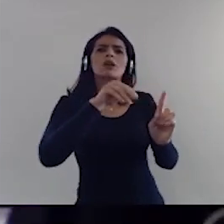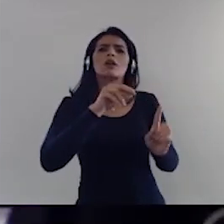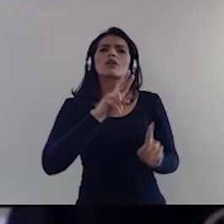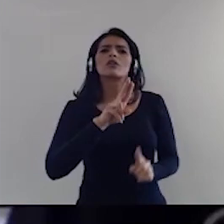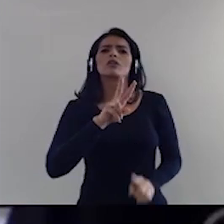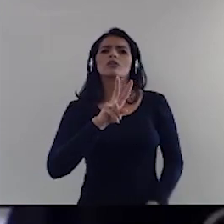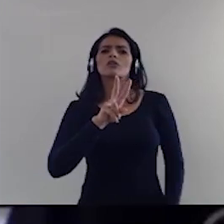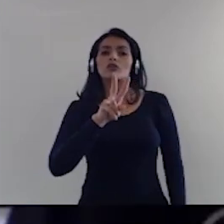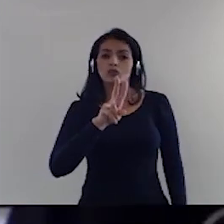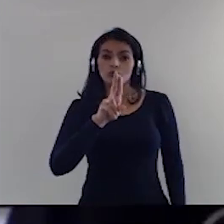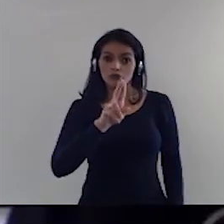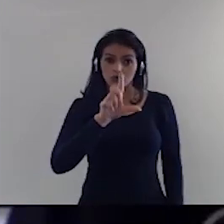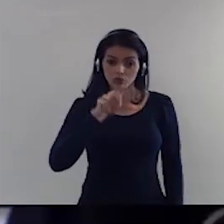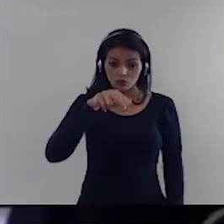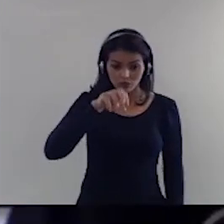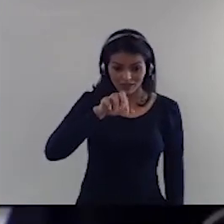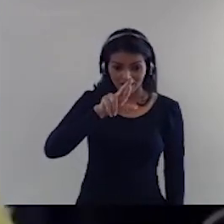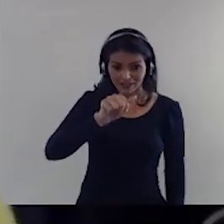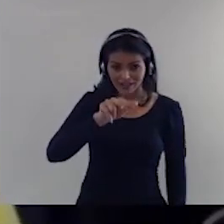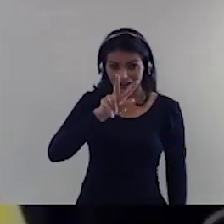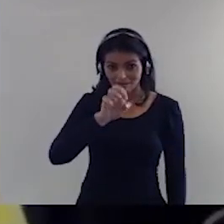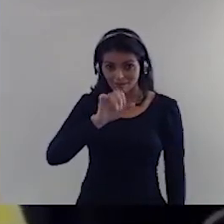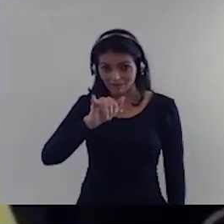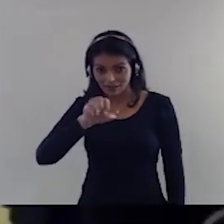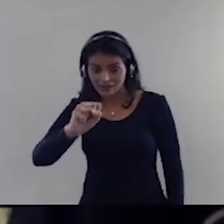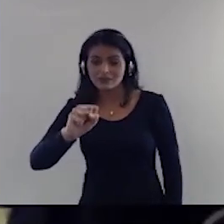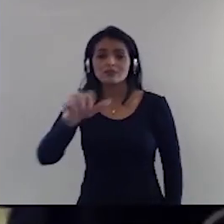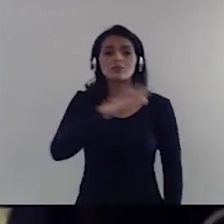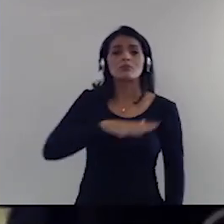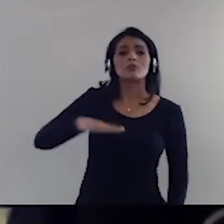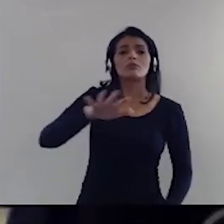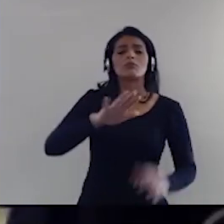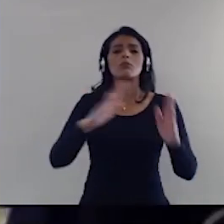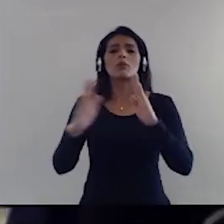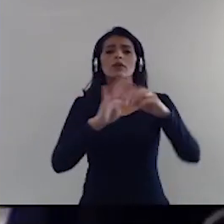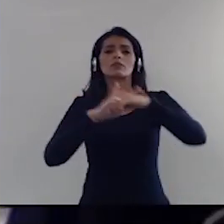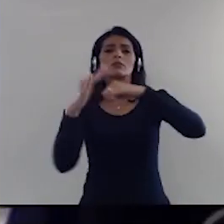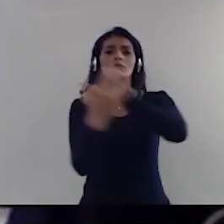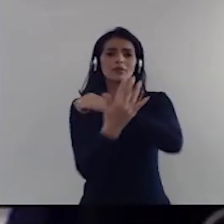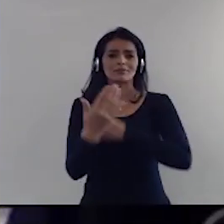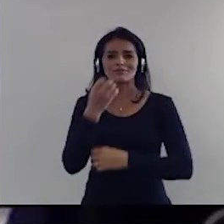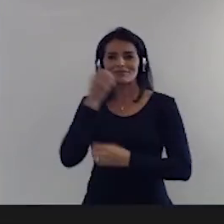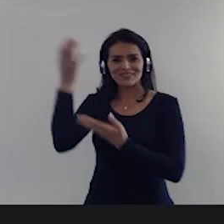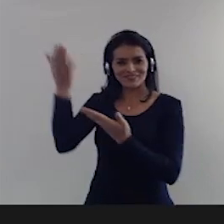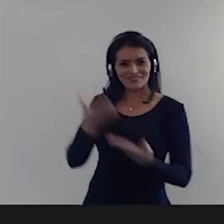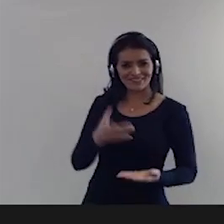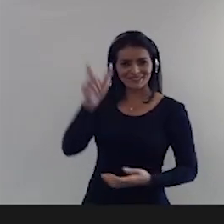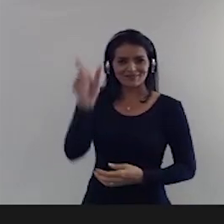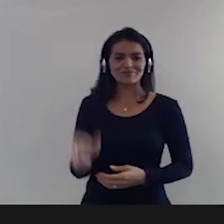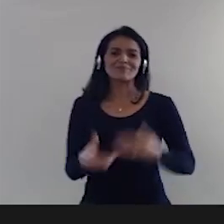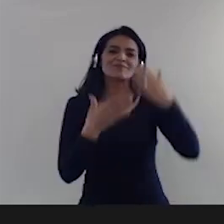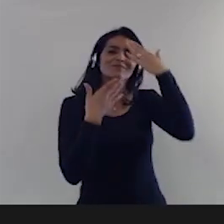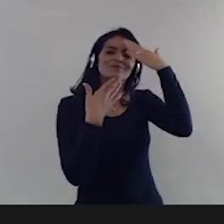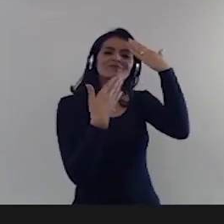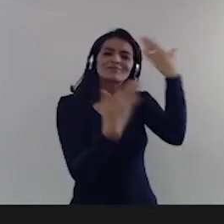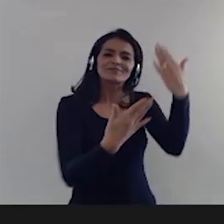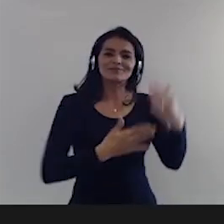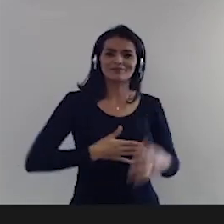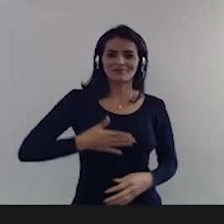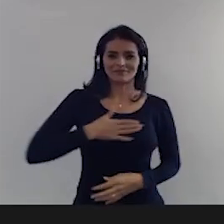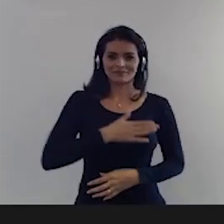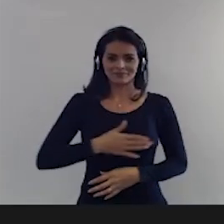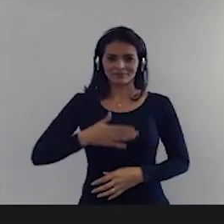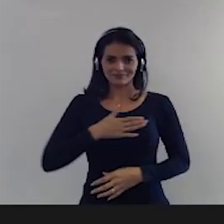Daniele, seja muito bem-vinda. A fala está com a senhora. Muito obrigada, é um prazer muito grande estar